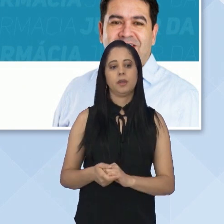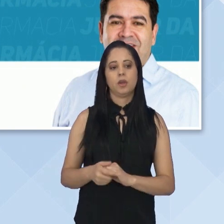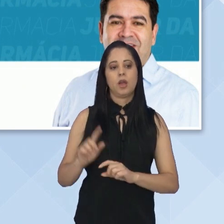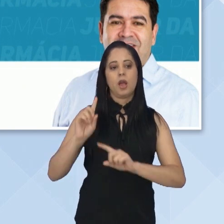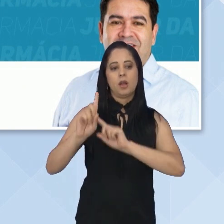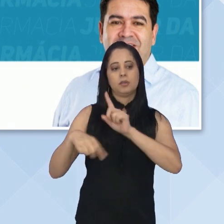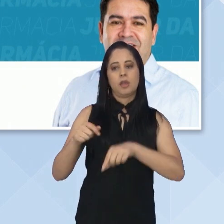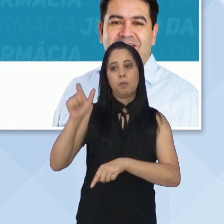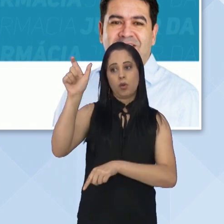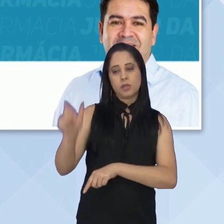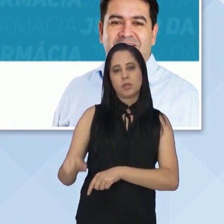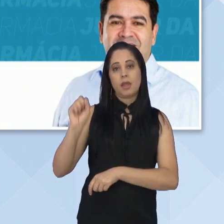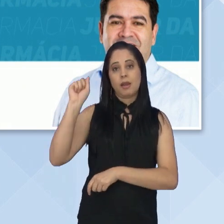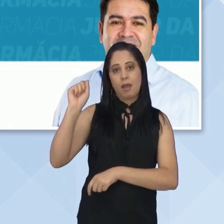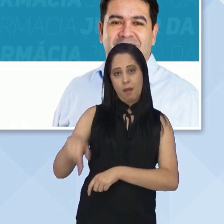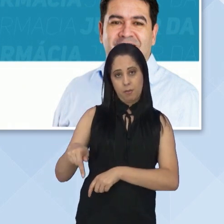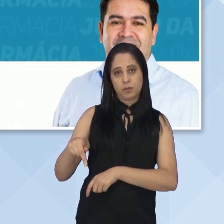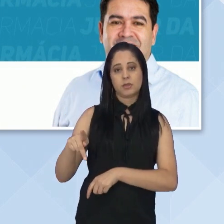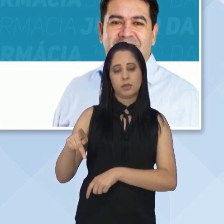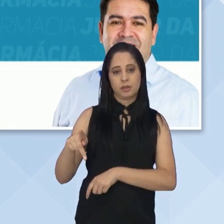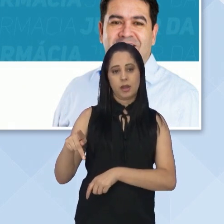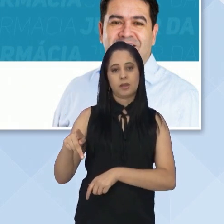Aposentou-se e foi viver com a sua